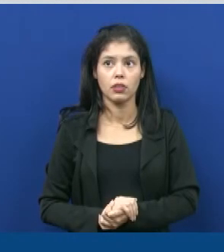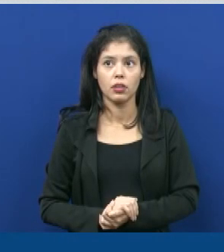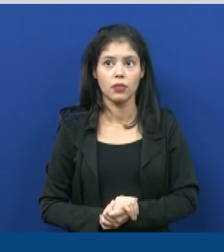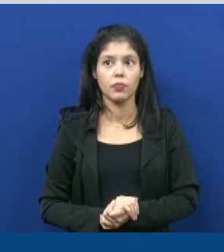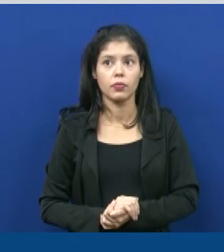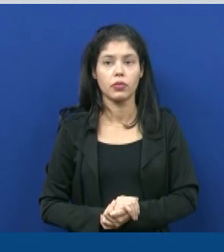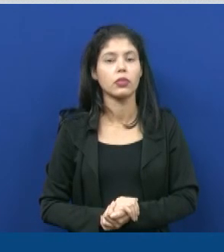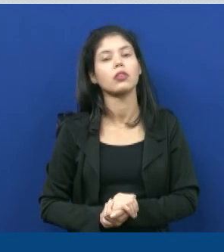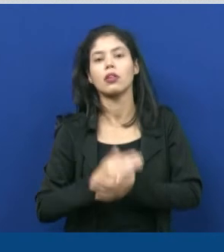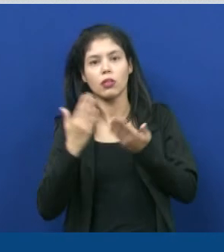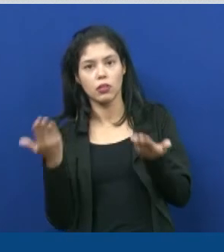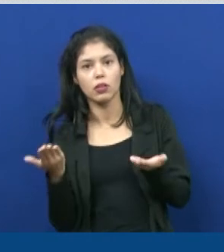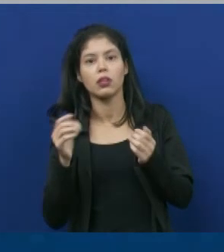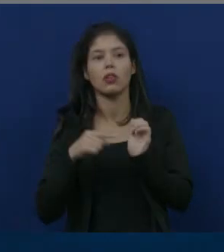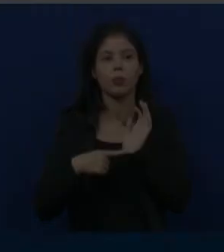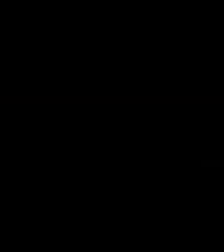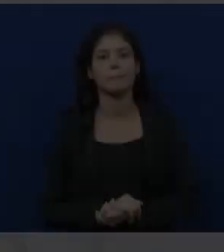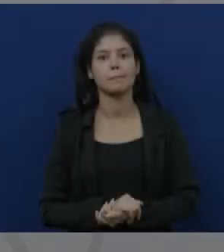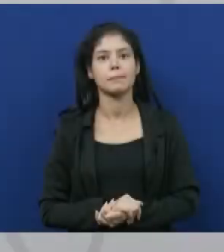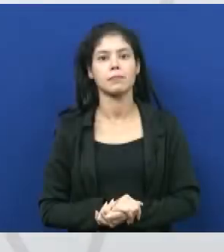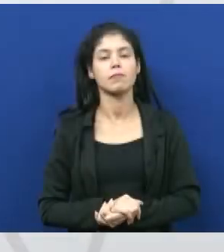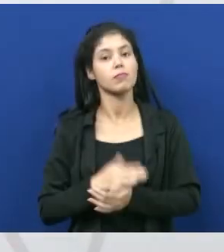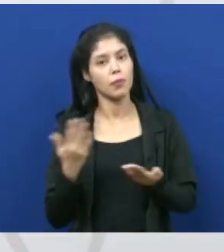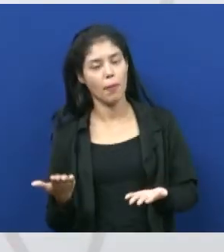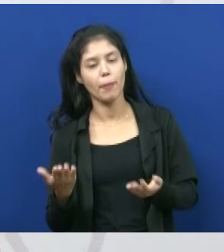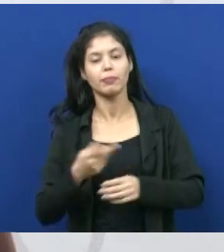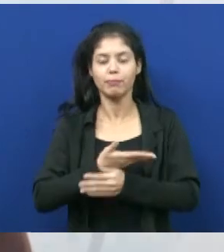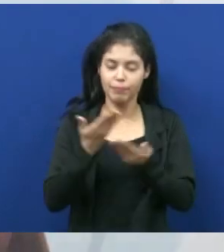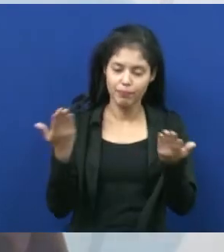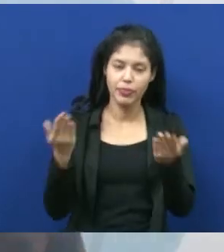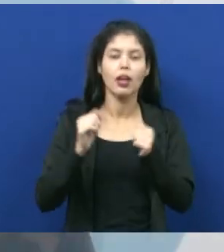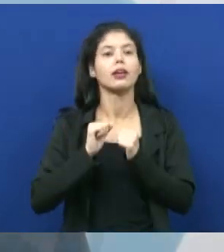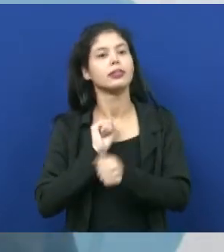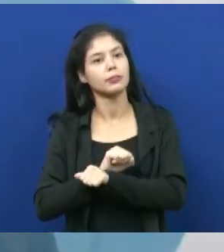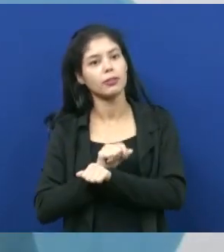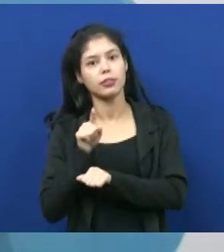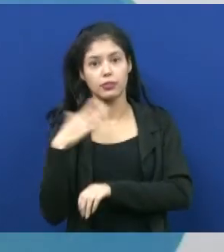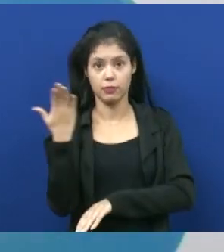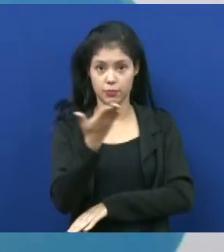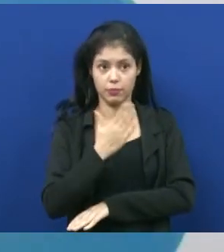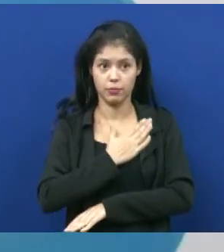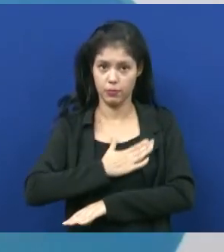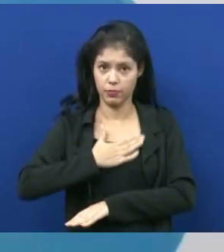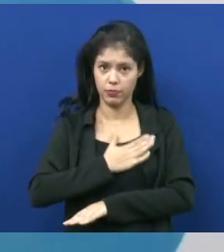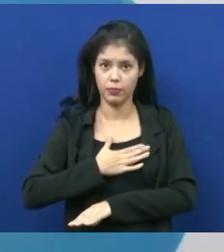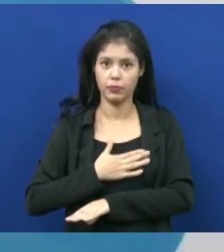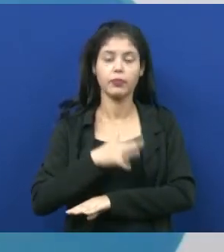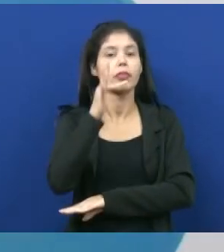Aqui eu tenho algumas propostas de atividades. Então é isso, pessoal. Eu espero que vocês tenham gostado da